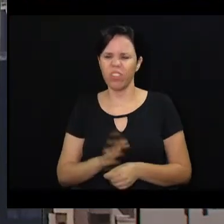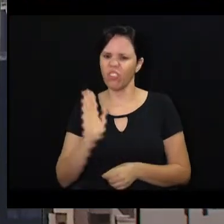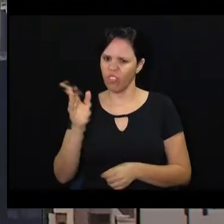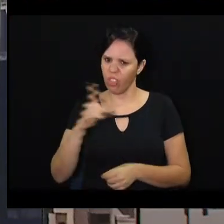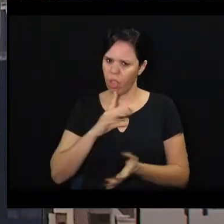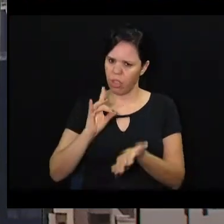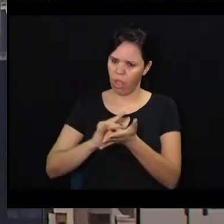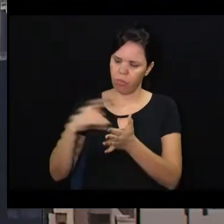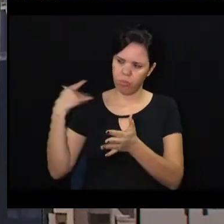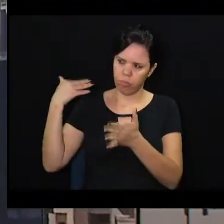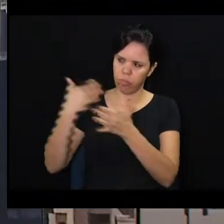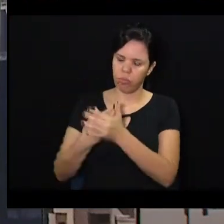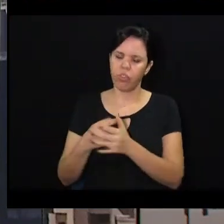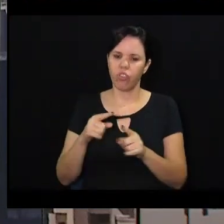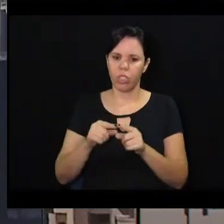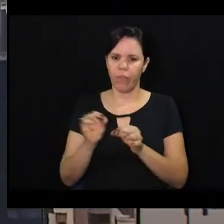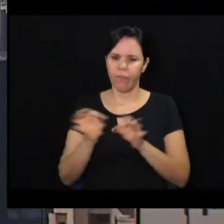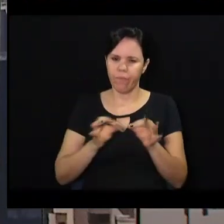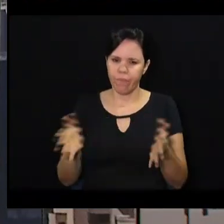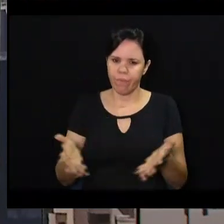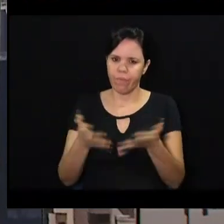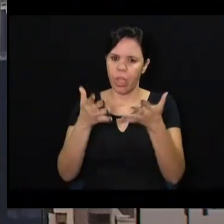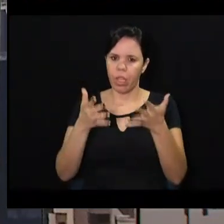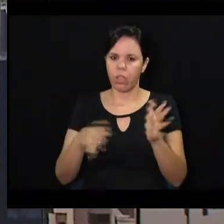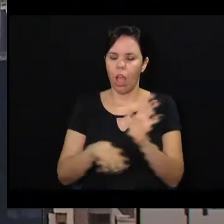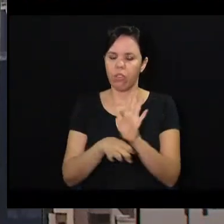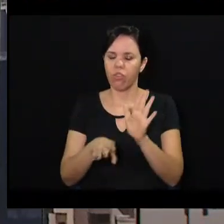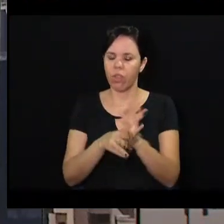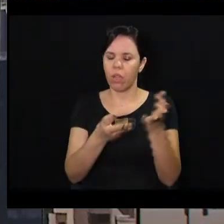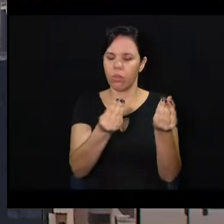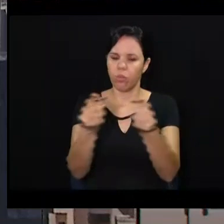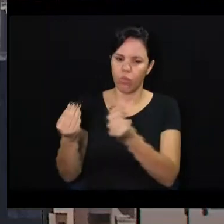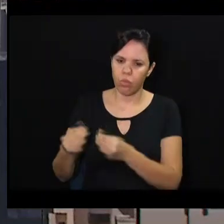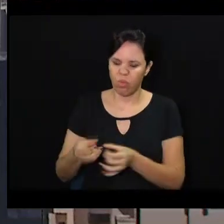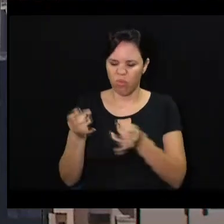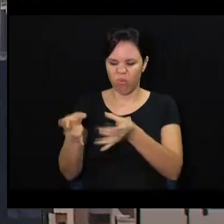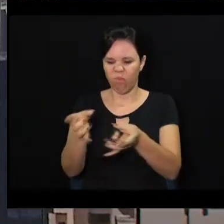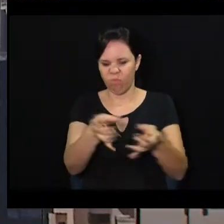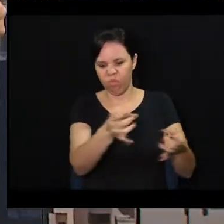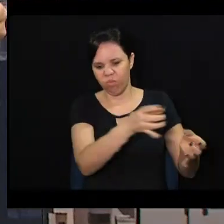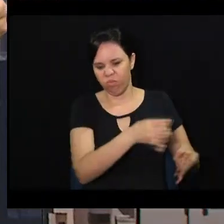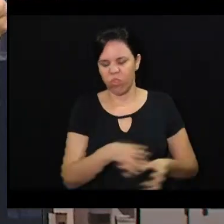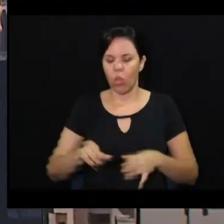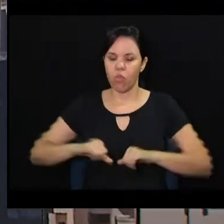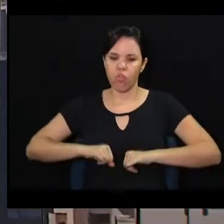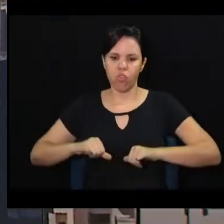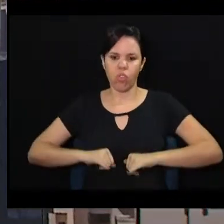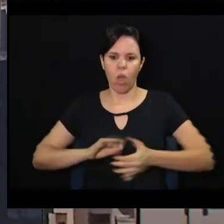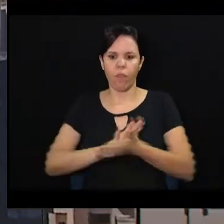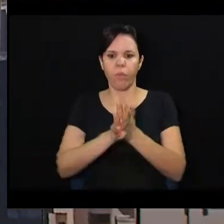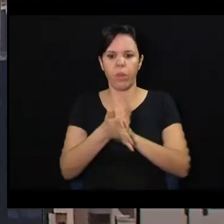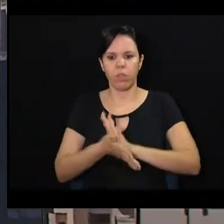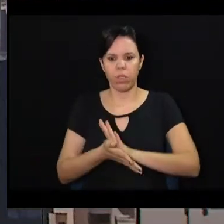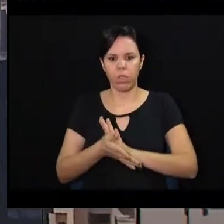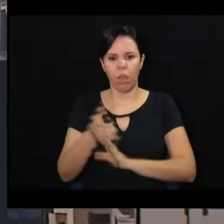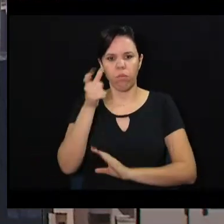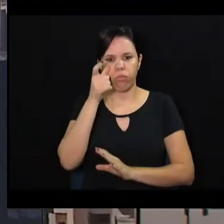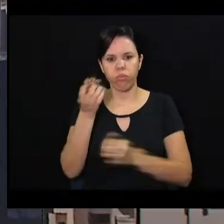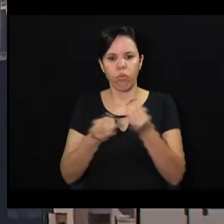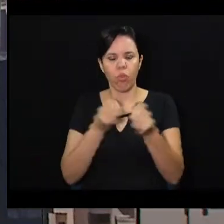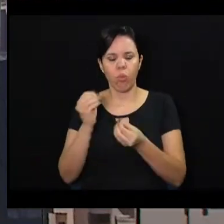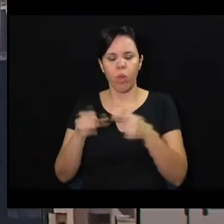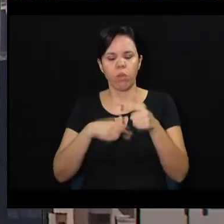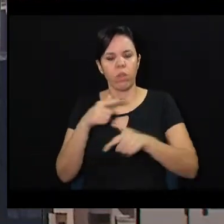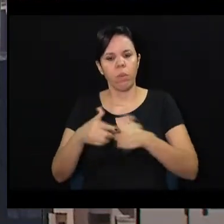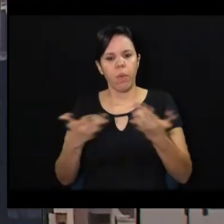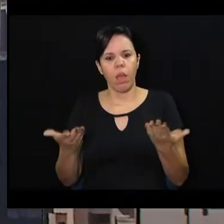um tempo e tem feito muito pelos animais que são abandonados ou sofrem maus tratos. Confira como é este trabalho